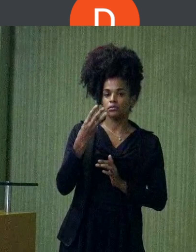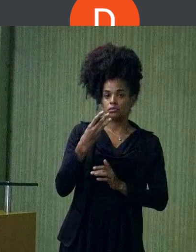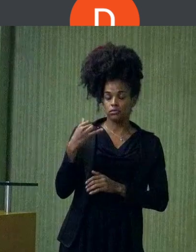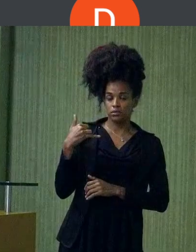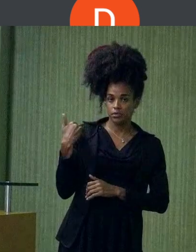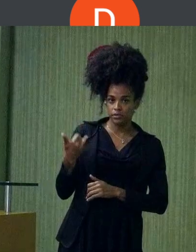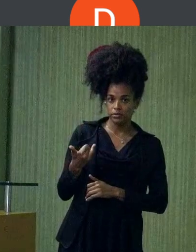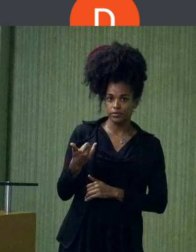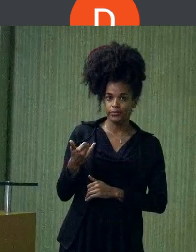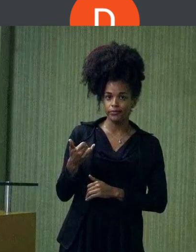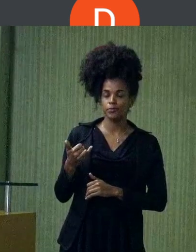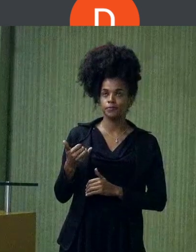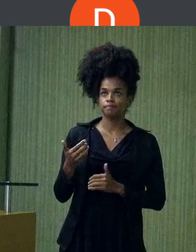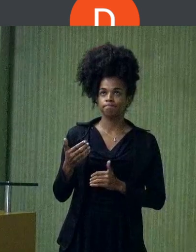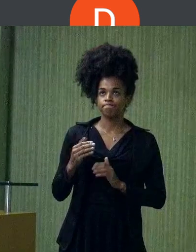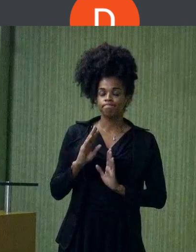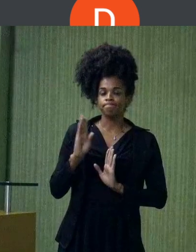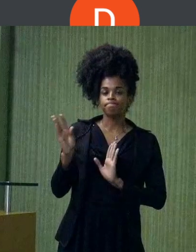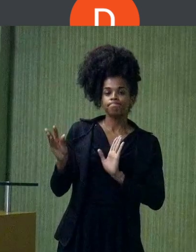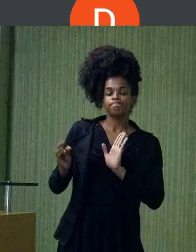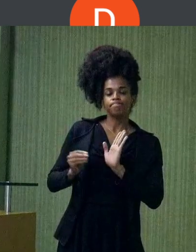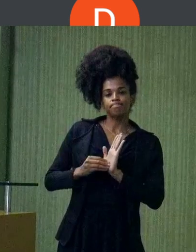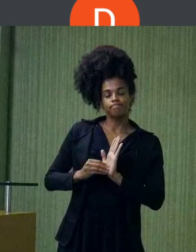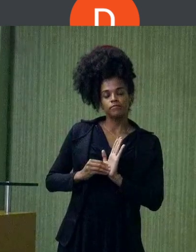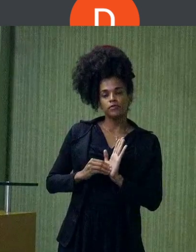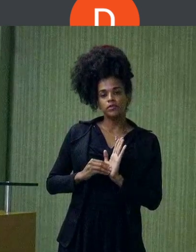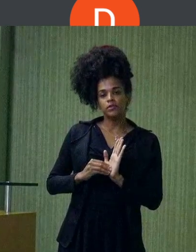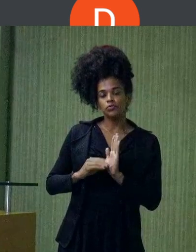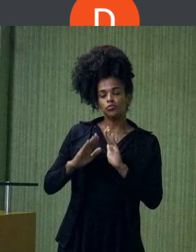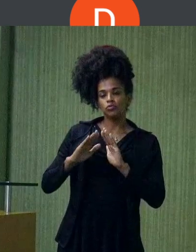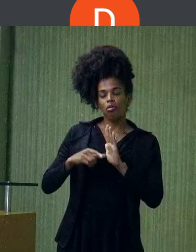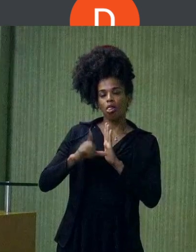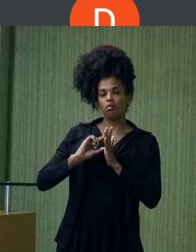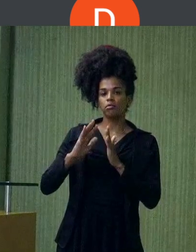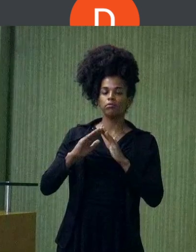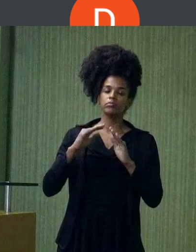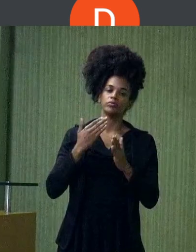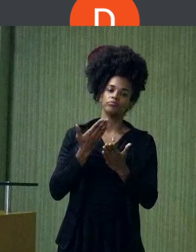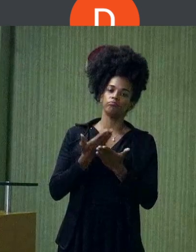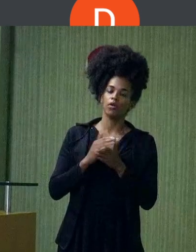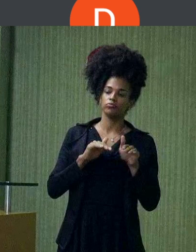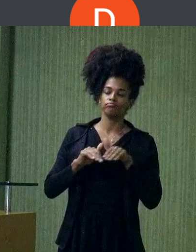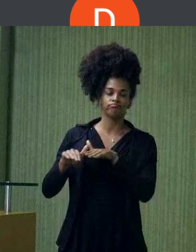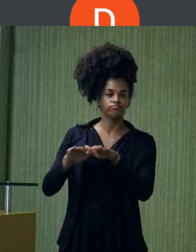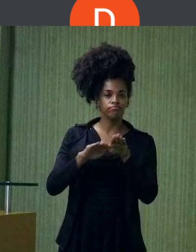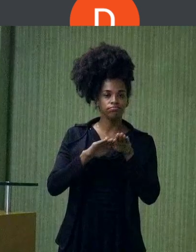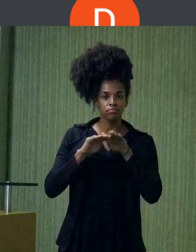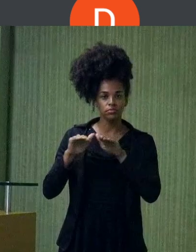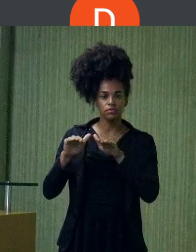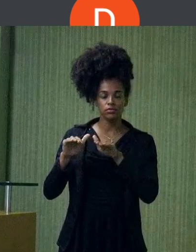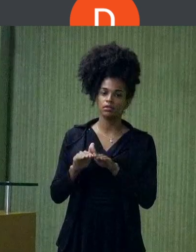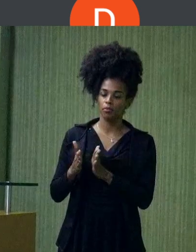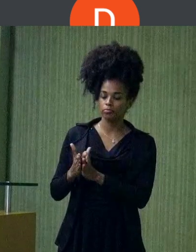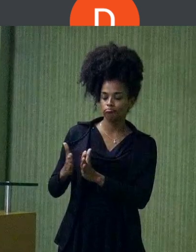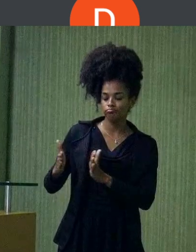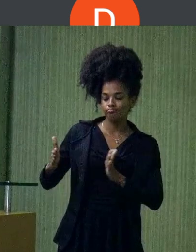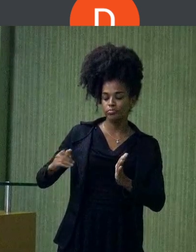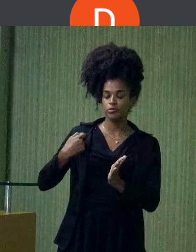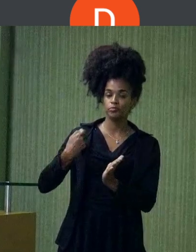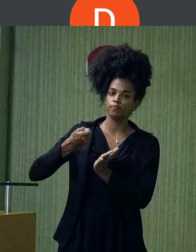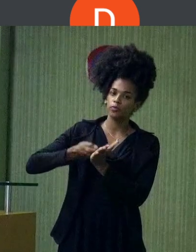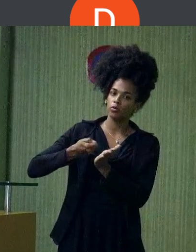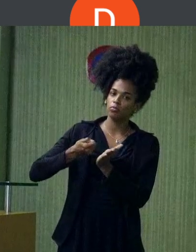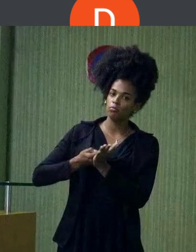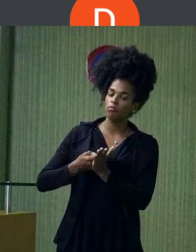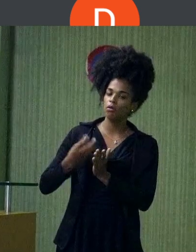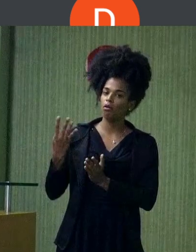componente pré-escola eh é universalizar obviamente dado que é uma fase obrigatória de 4 a 5 anos